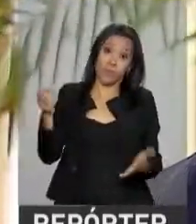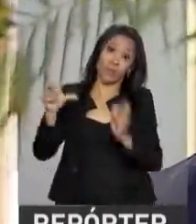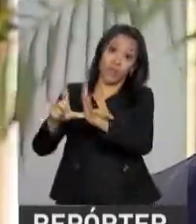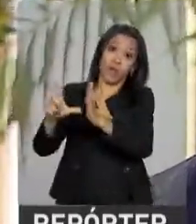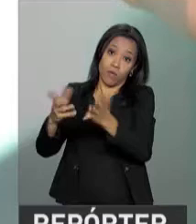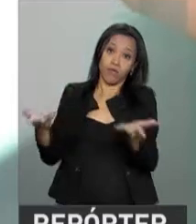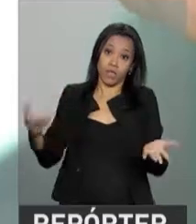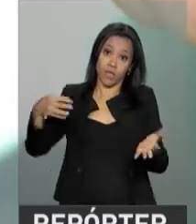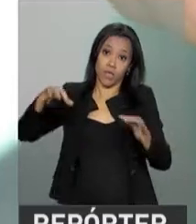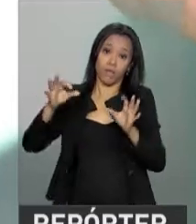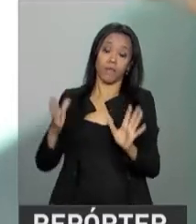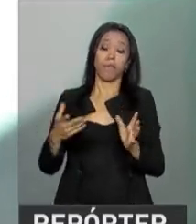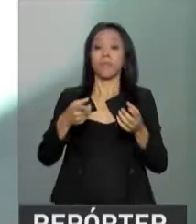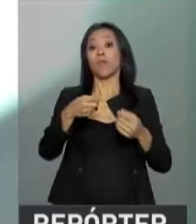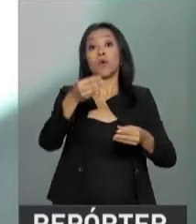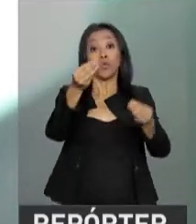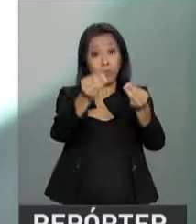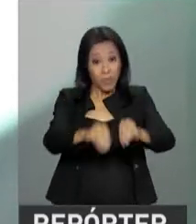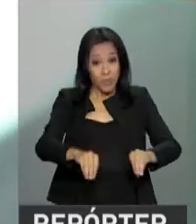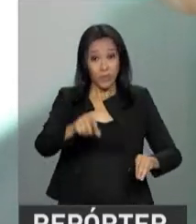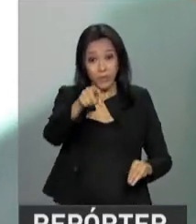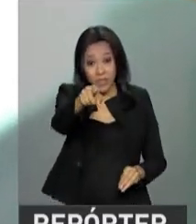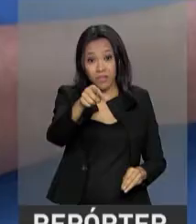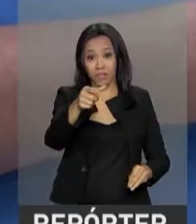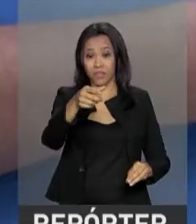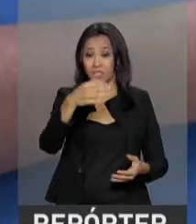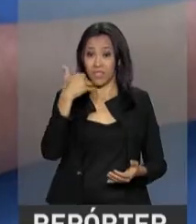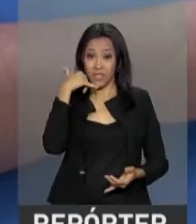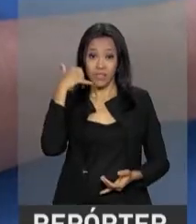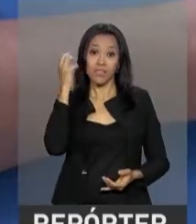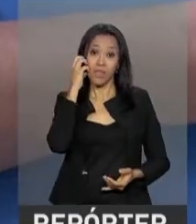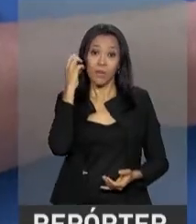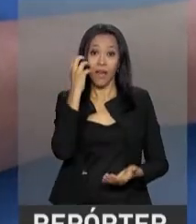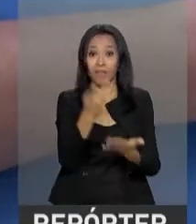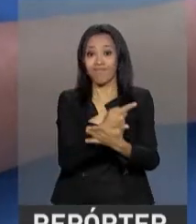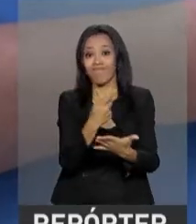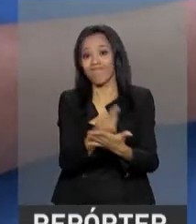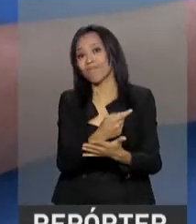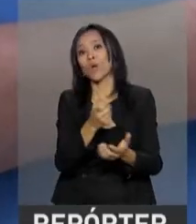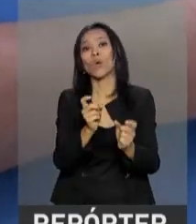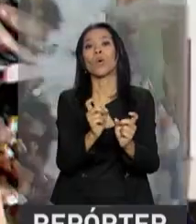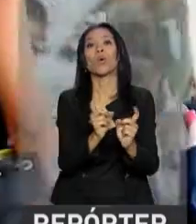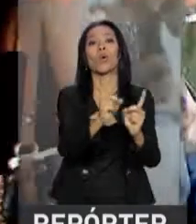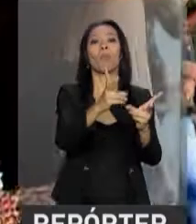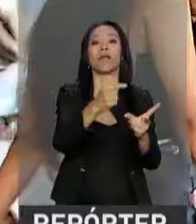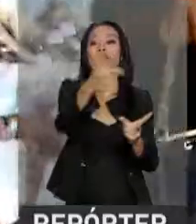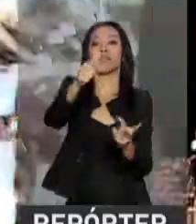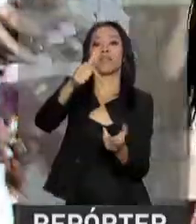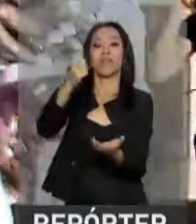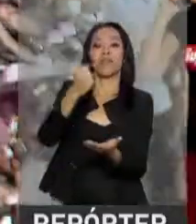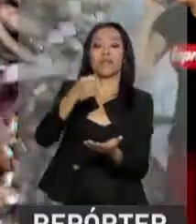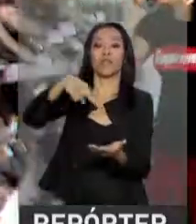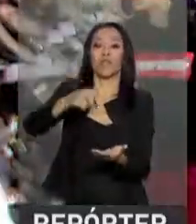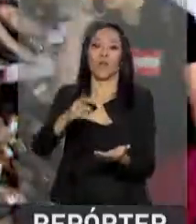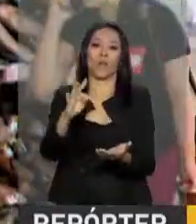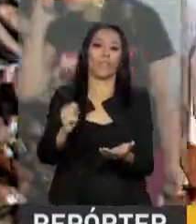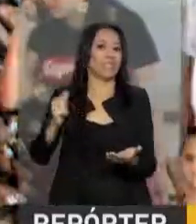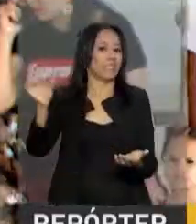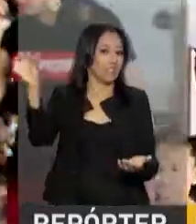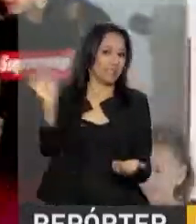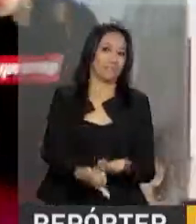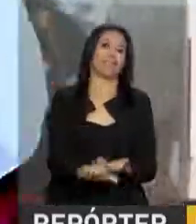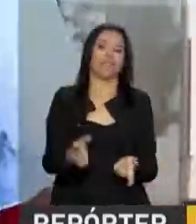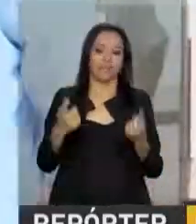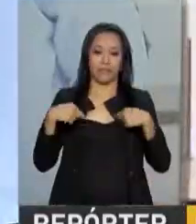funciona de verdade os prejuízos de um celular e irregular podem ir além dos financeiros segundo a agência nacional de telecomunicações